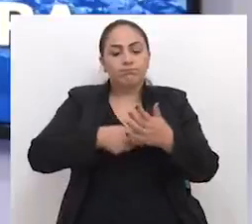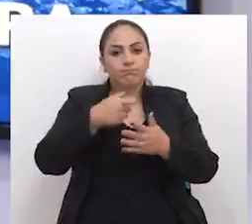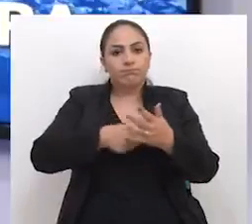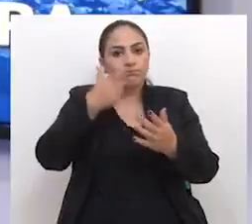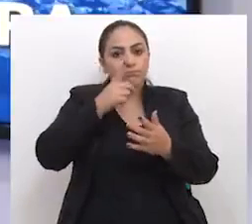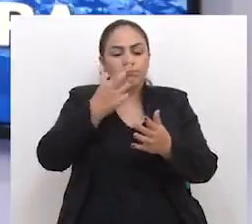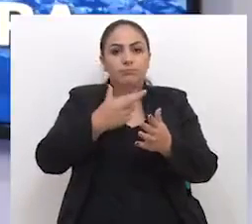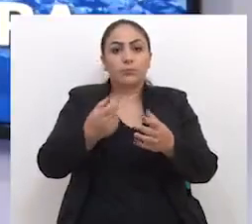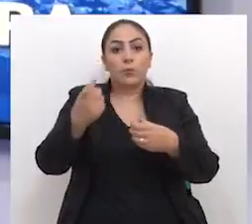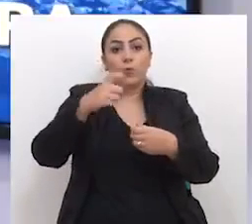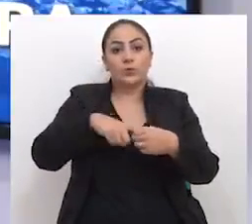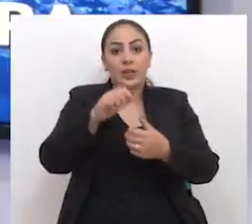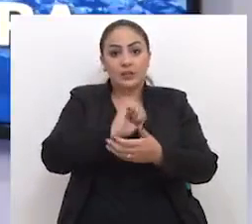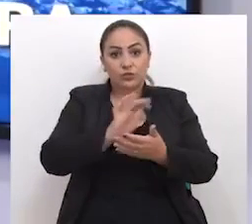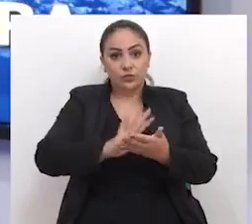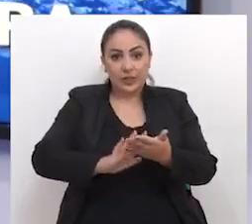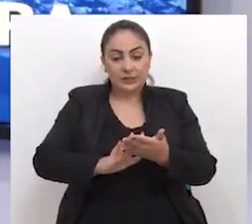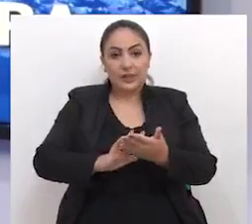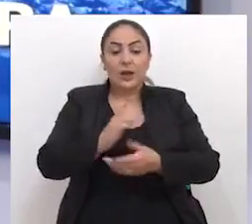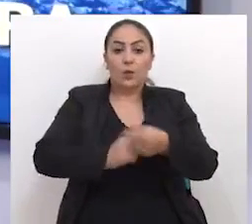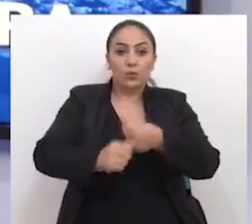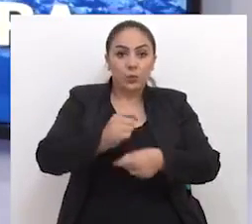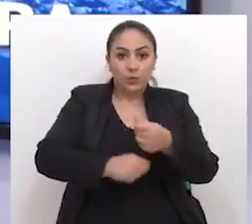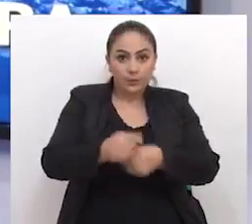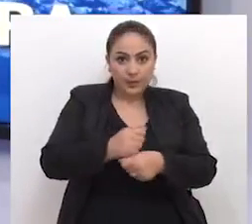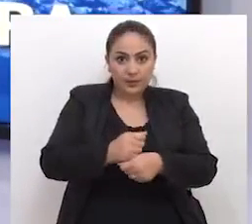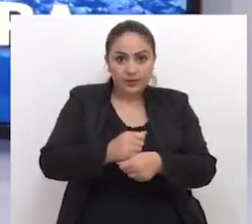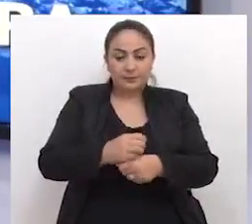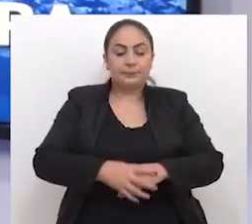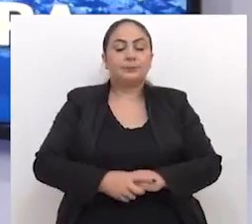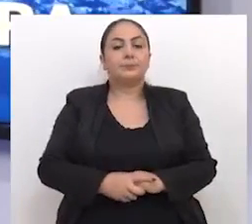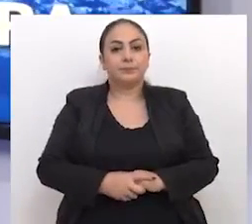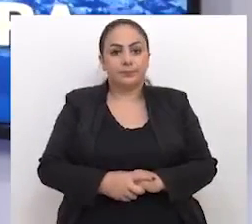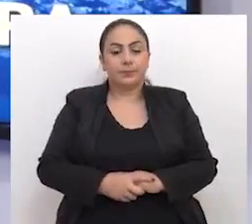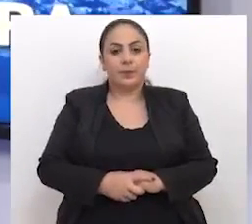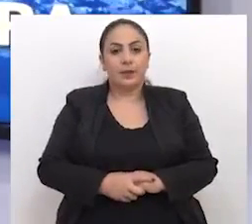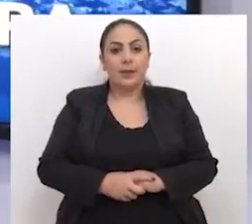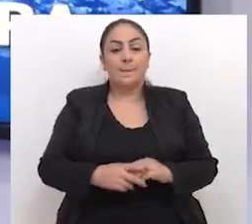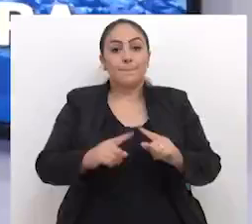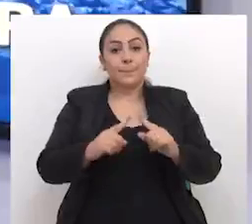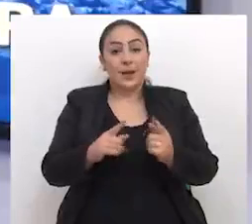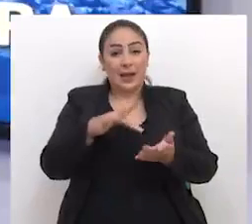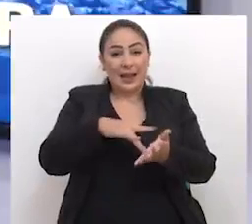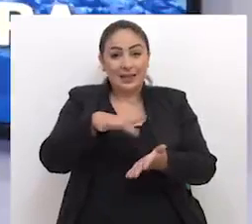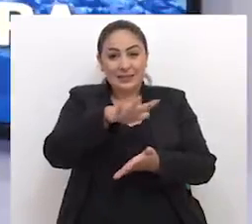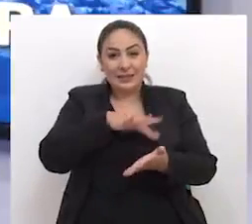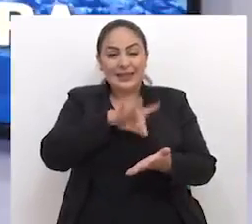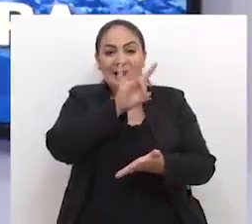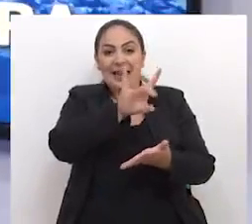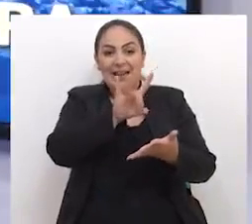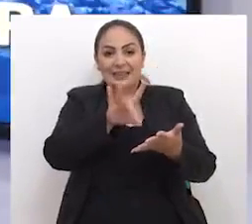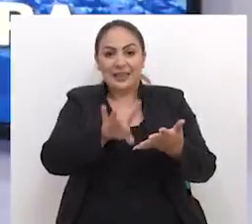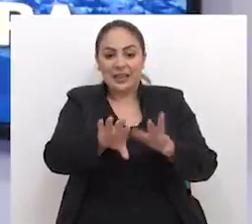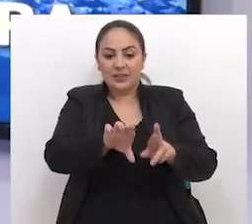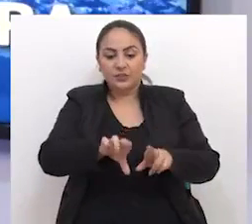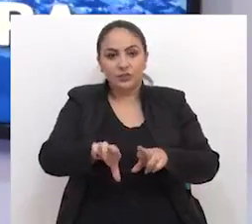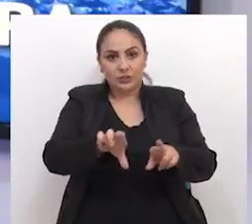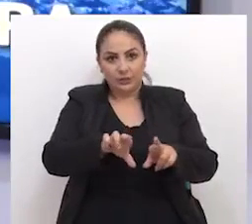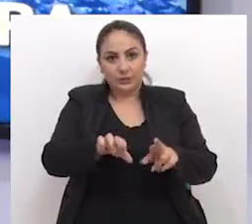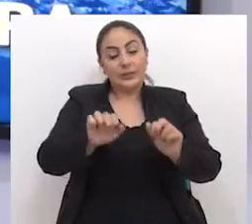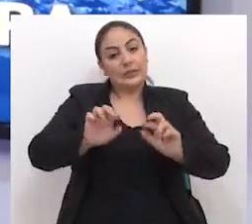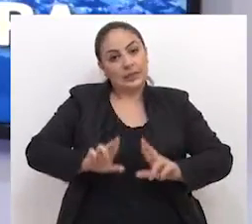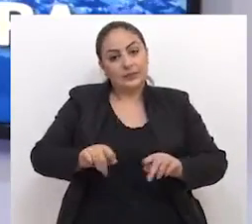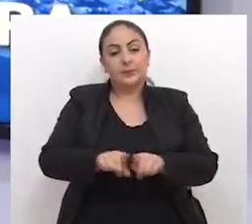de tentar retomar as atividades econômicas em meio à pandemia, de acordo com a realidade de cada região